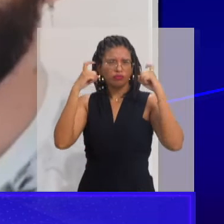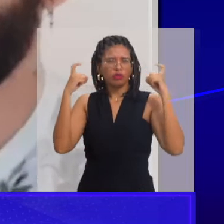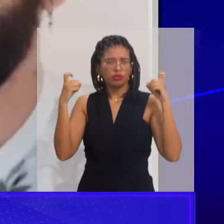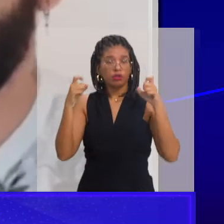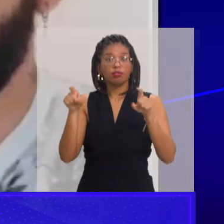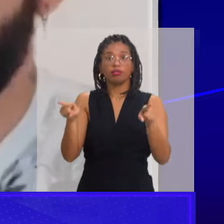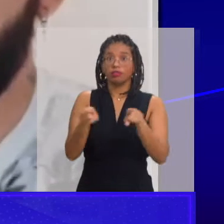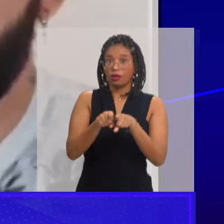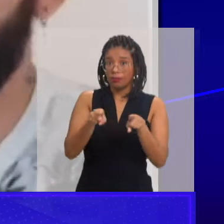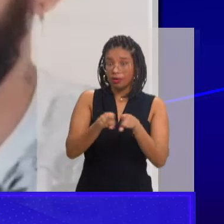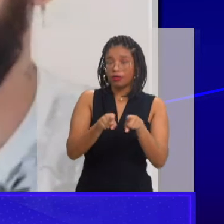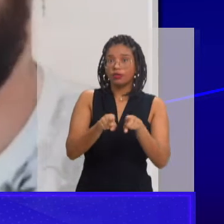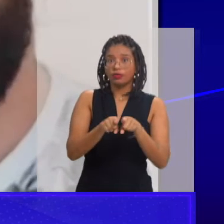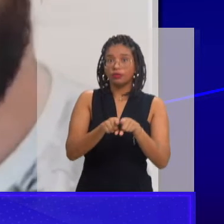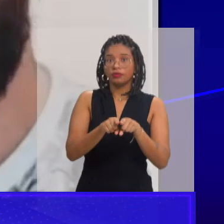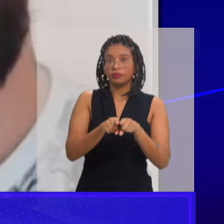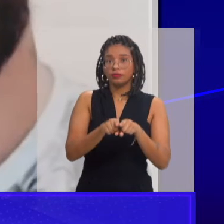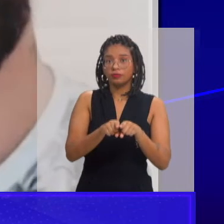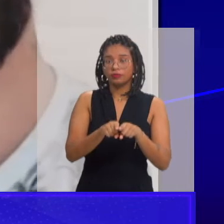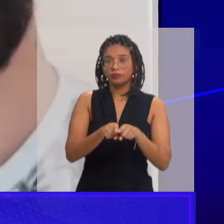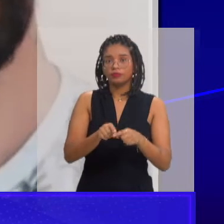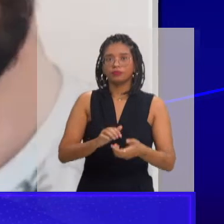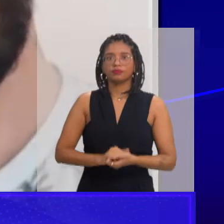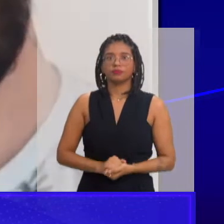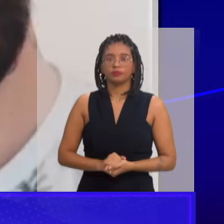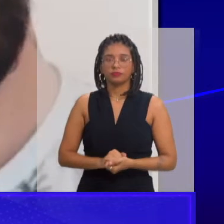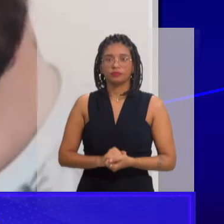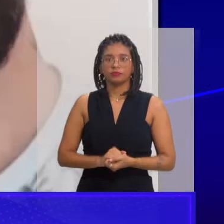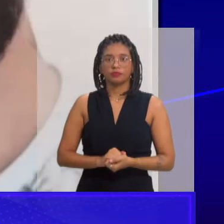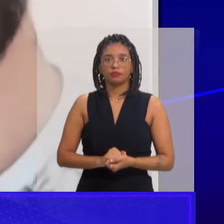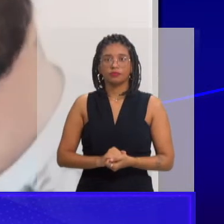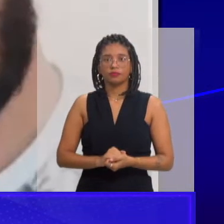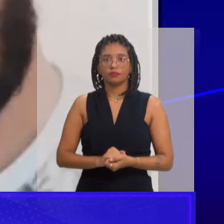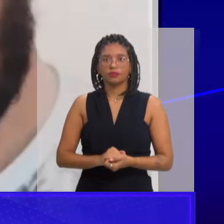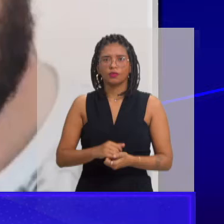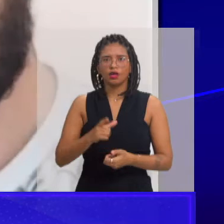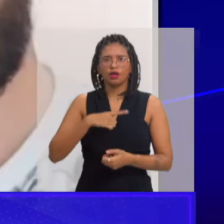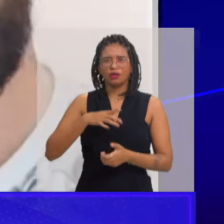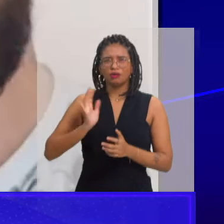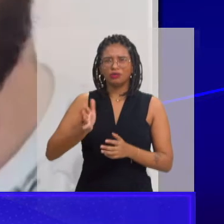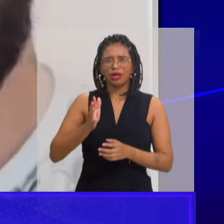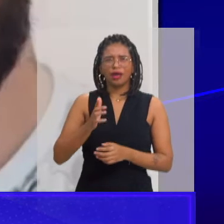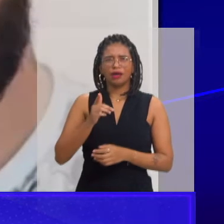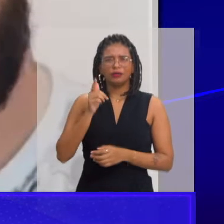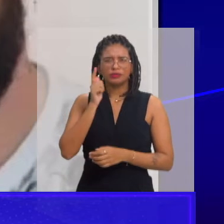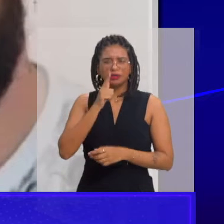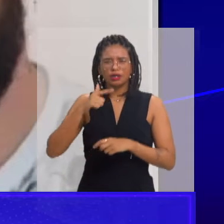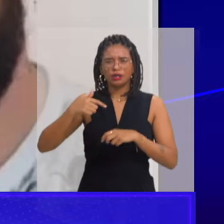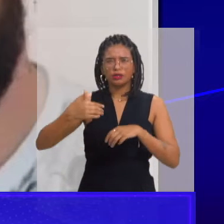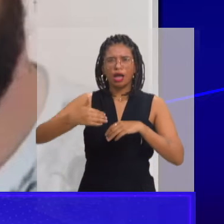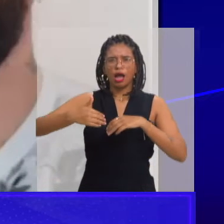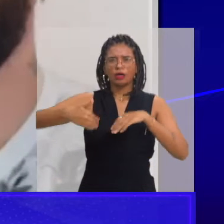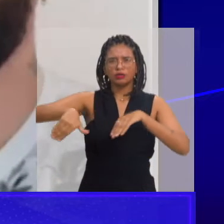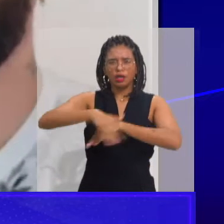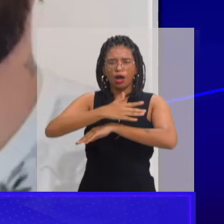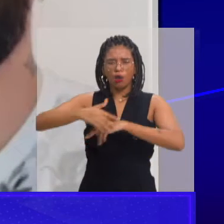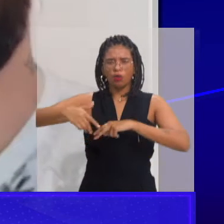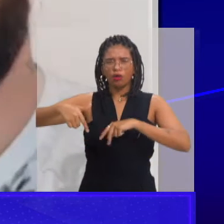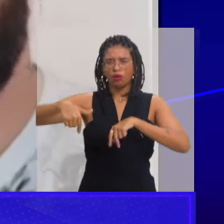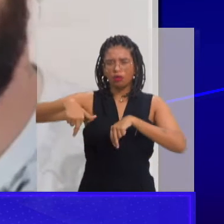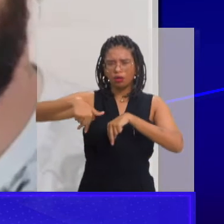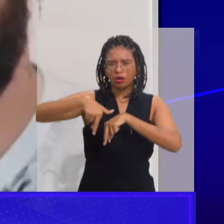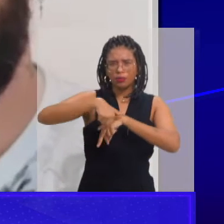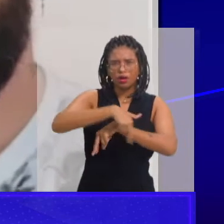isso em alto e bom tom para que a gente consiga reconhecer esses crimes